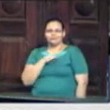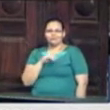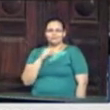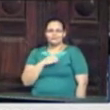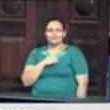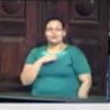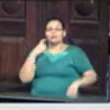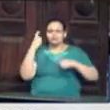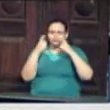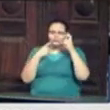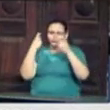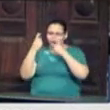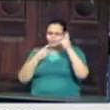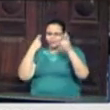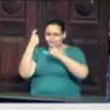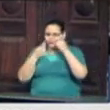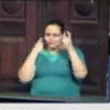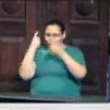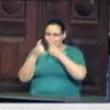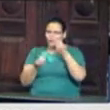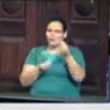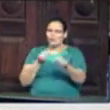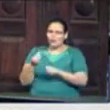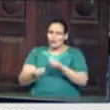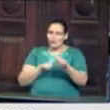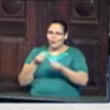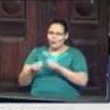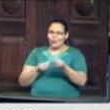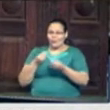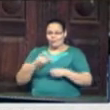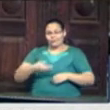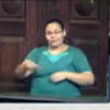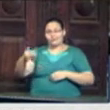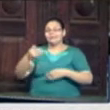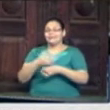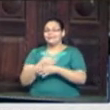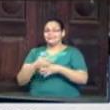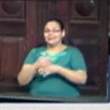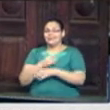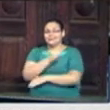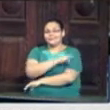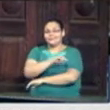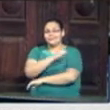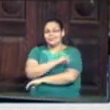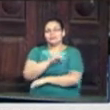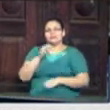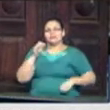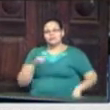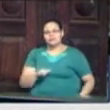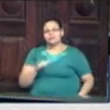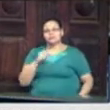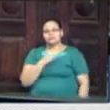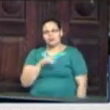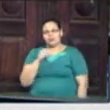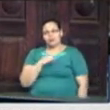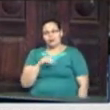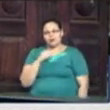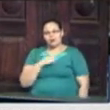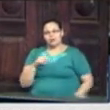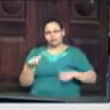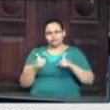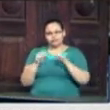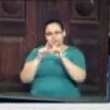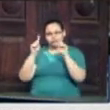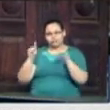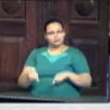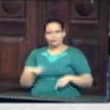e a preocupação de como estará essa cidade se a questão do salário dos